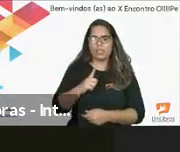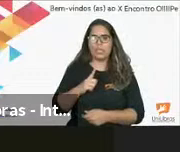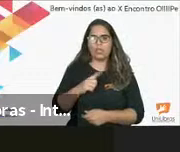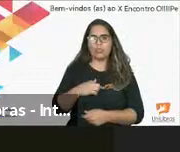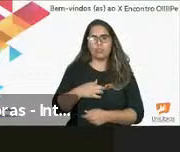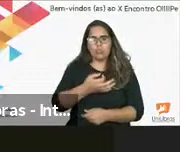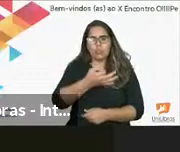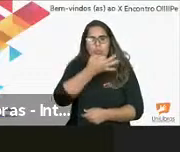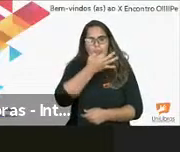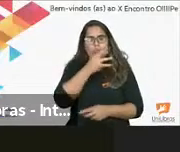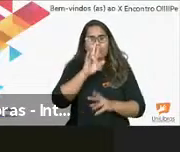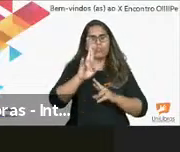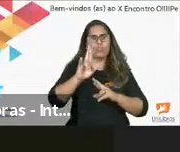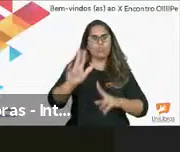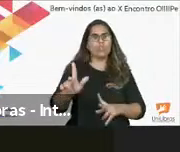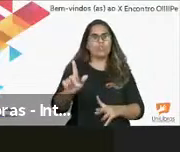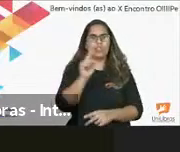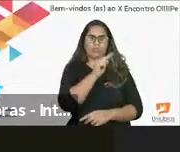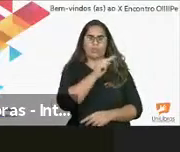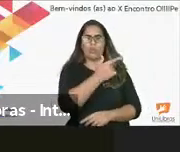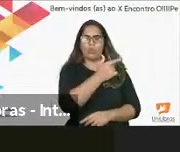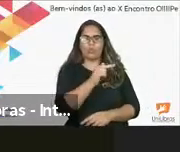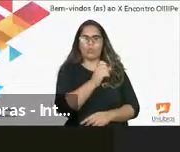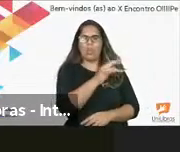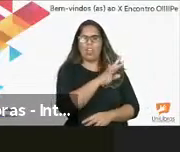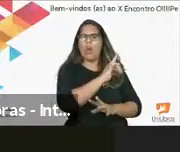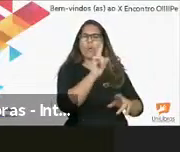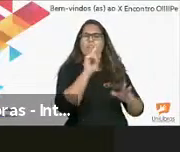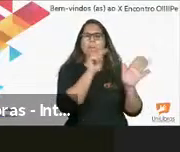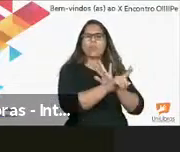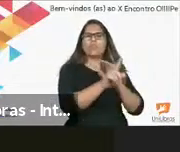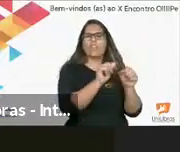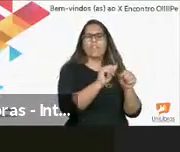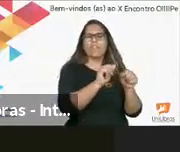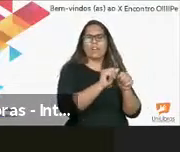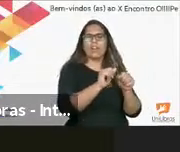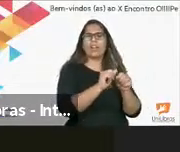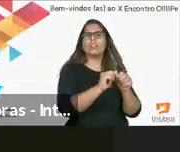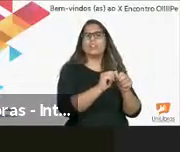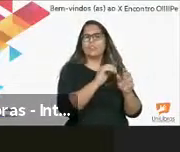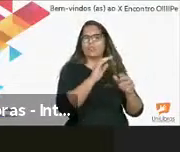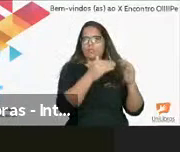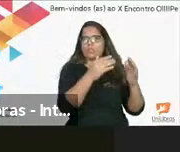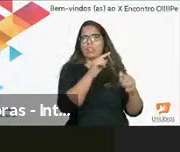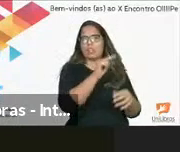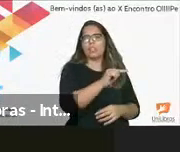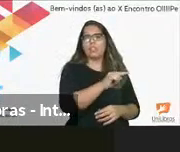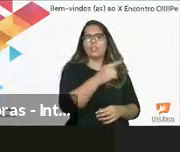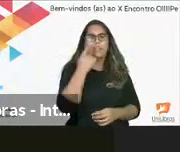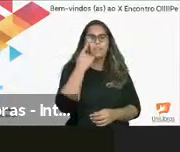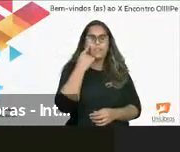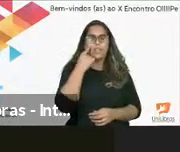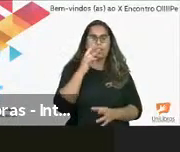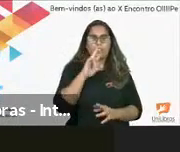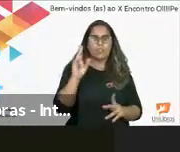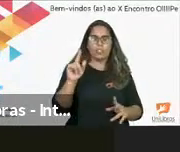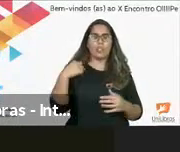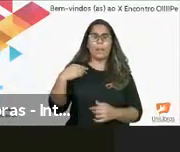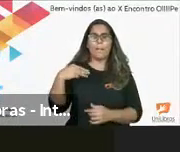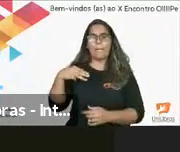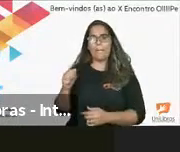conclusão diferente do Sperry, porque o Sperry faz uma outra pergunta sobre a inervação, sobre o V. O